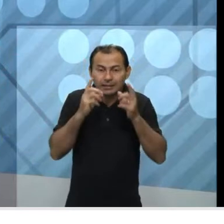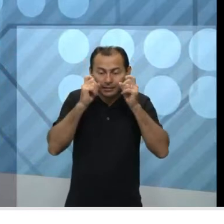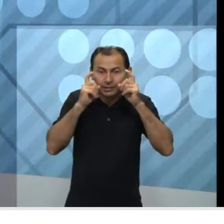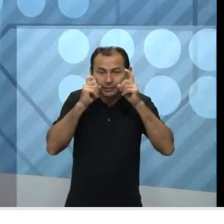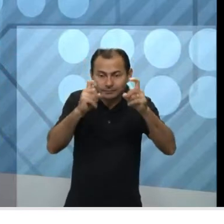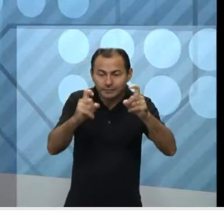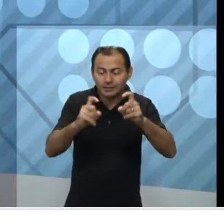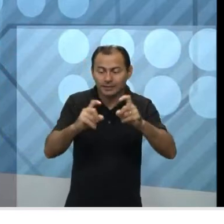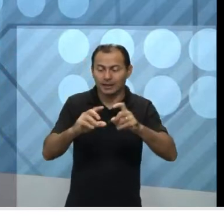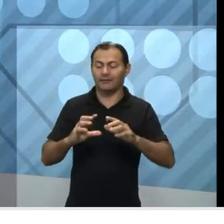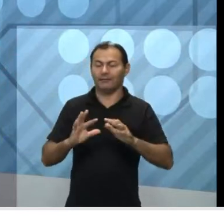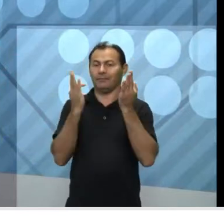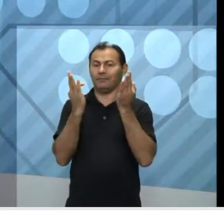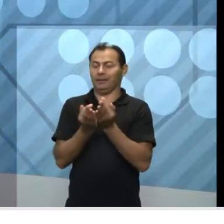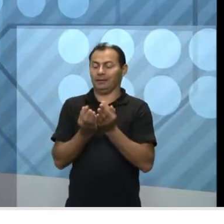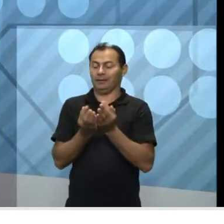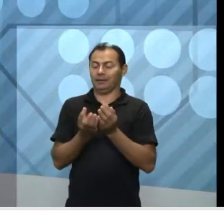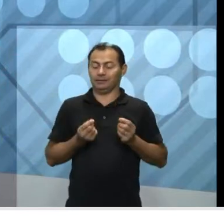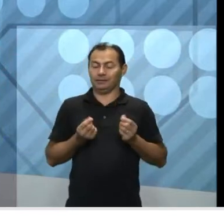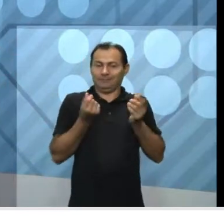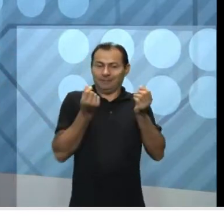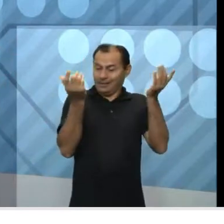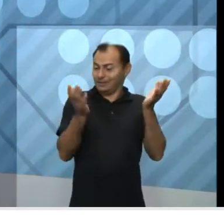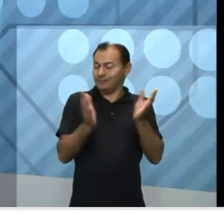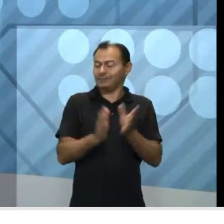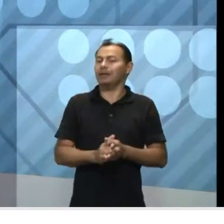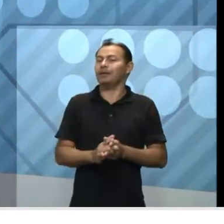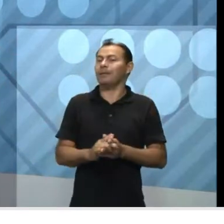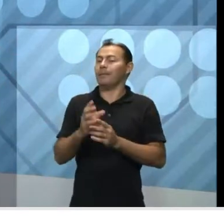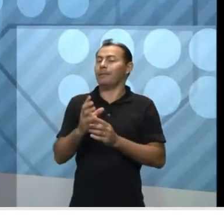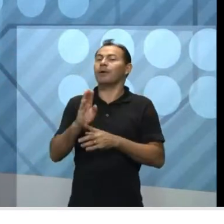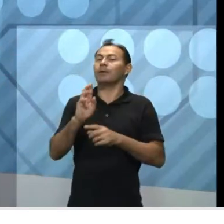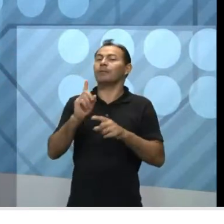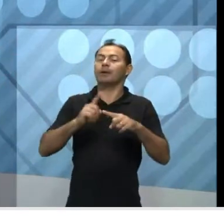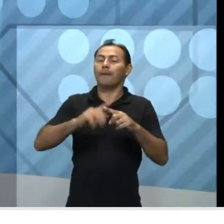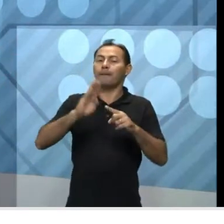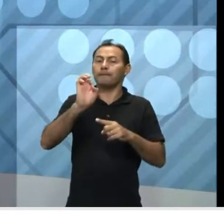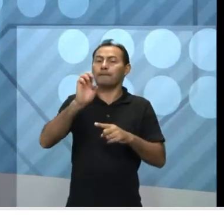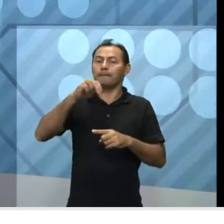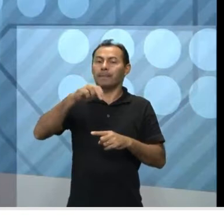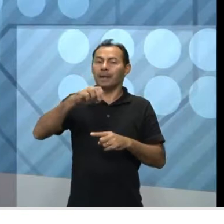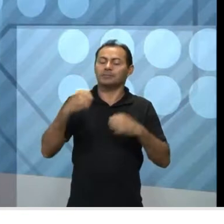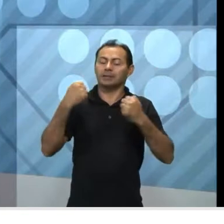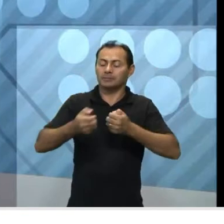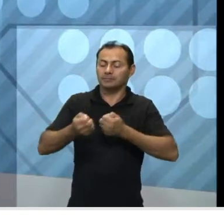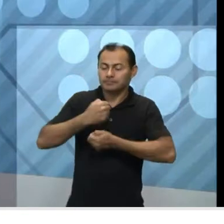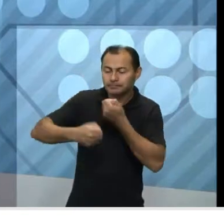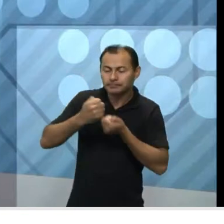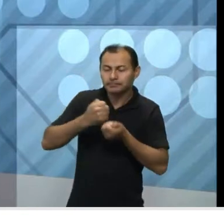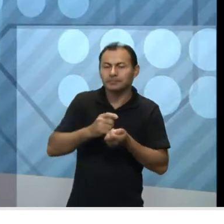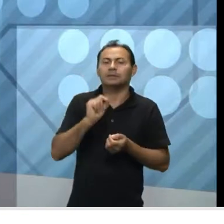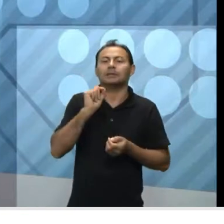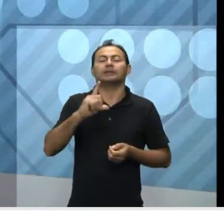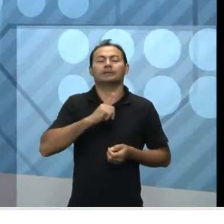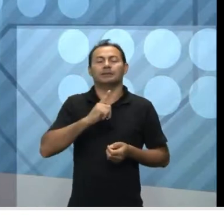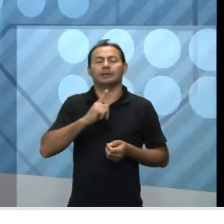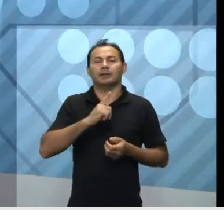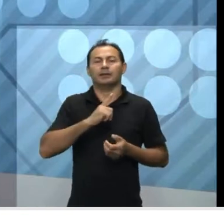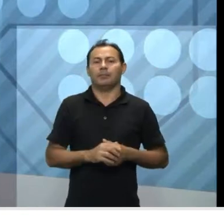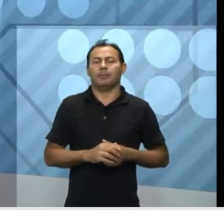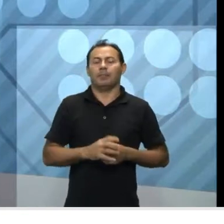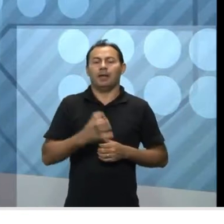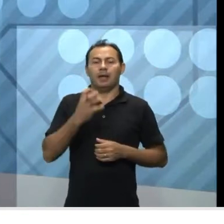filhos. Por quê? Os bens eles precisariam ser administrados, quem tinham heranças, não é,